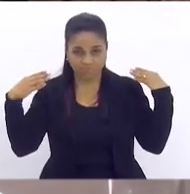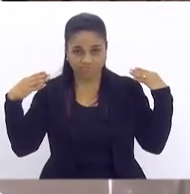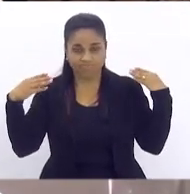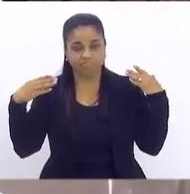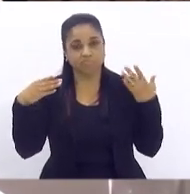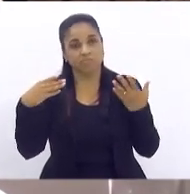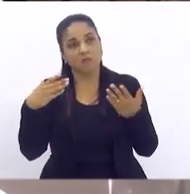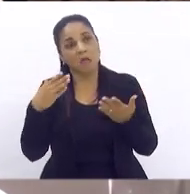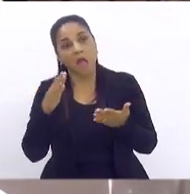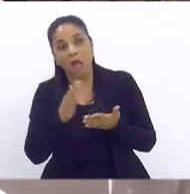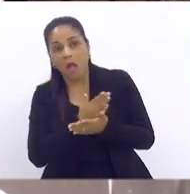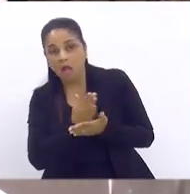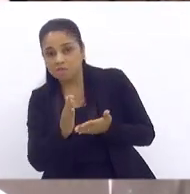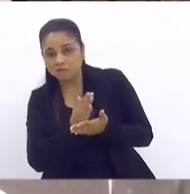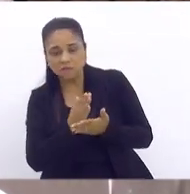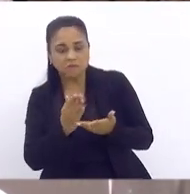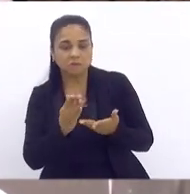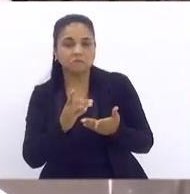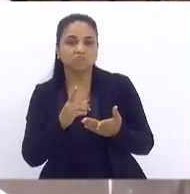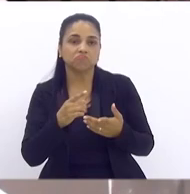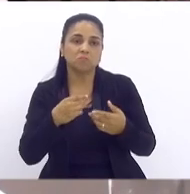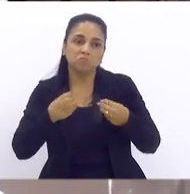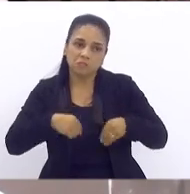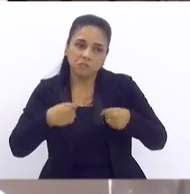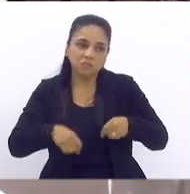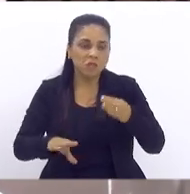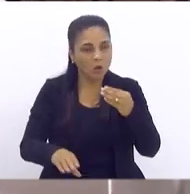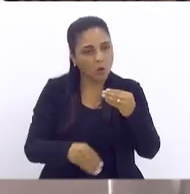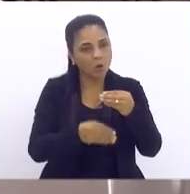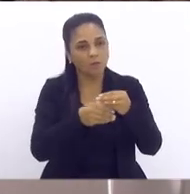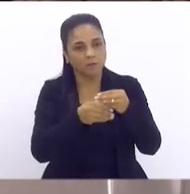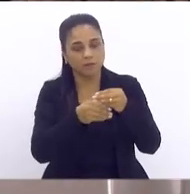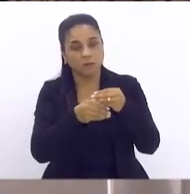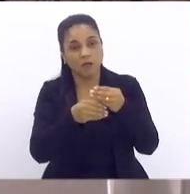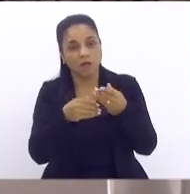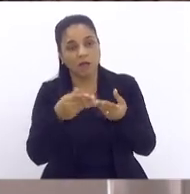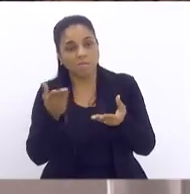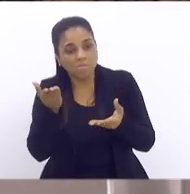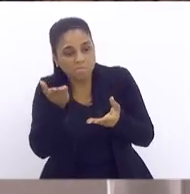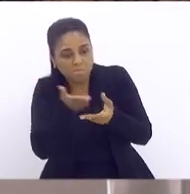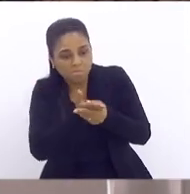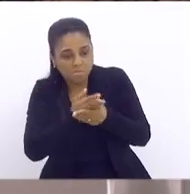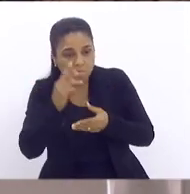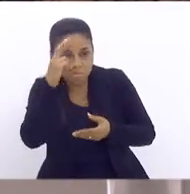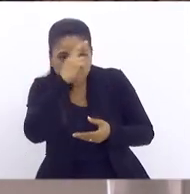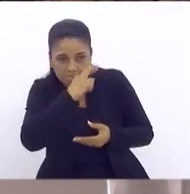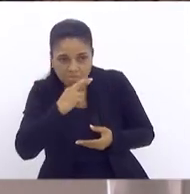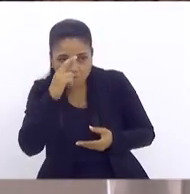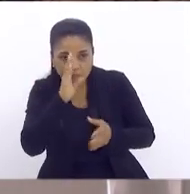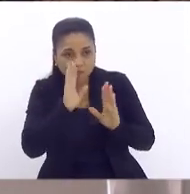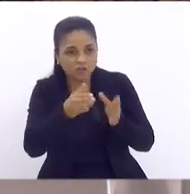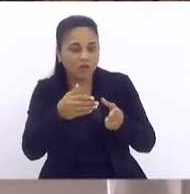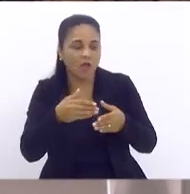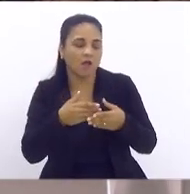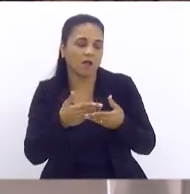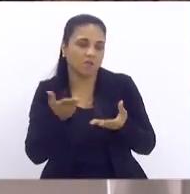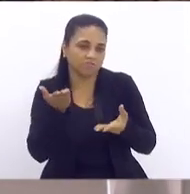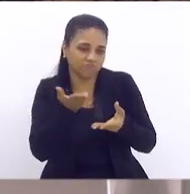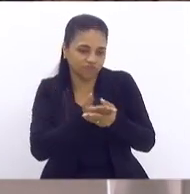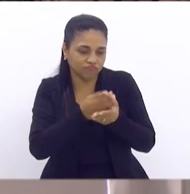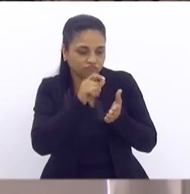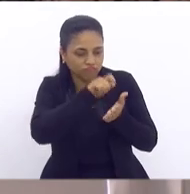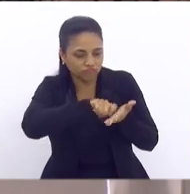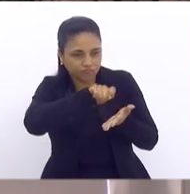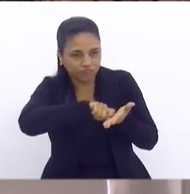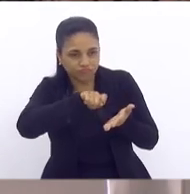muitas vezes, mas pode ser que necessite de uma complementação. Mas essa perícia ela já vem realizada nos autos do inquérito. Então, normalmente, ele já